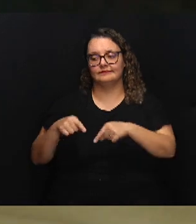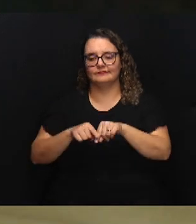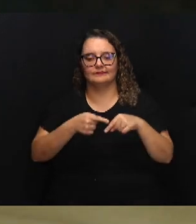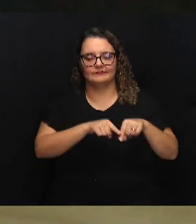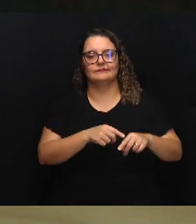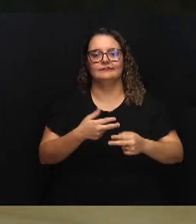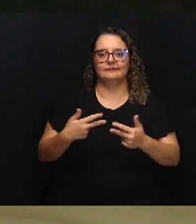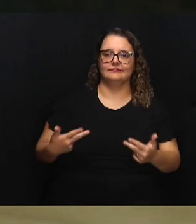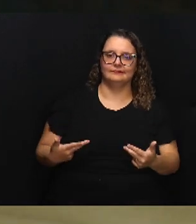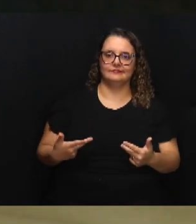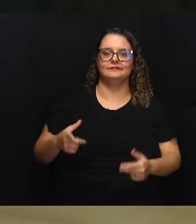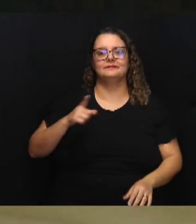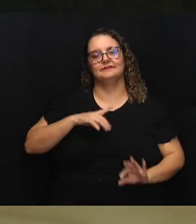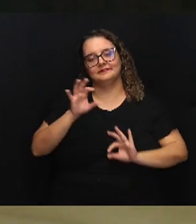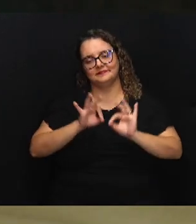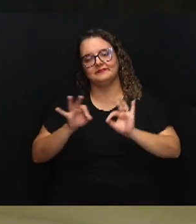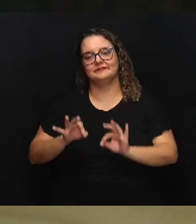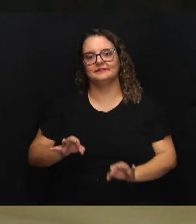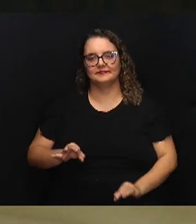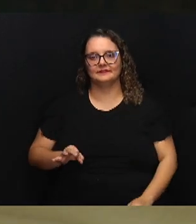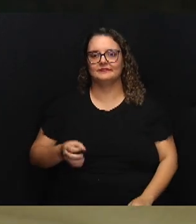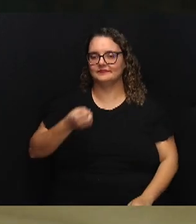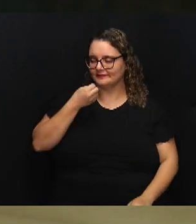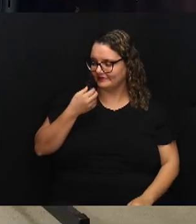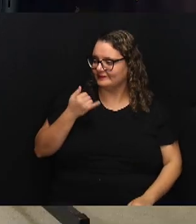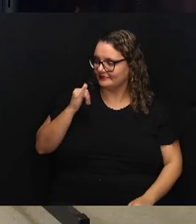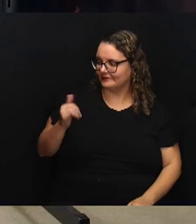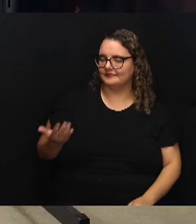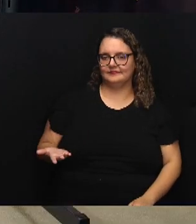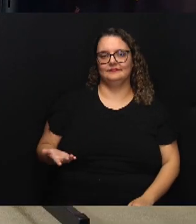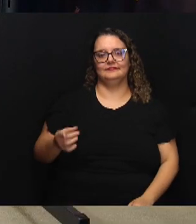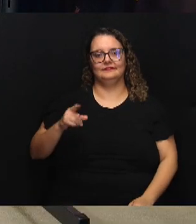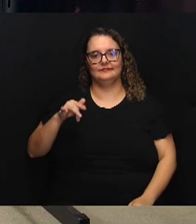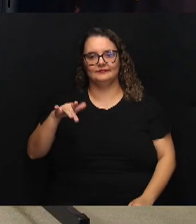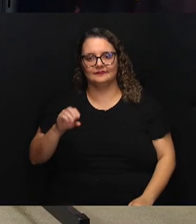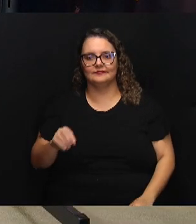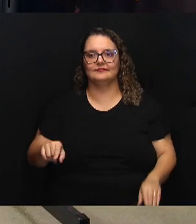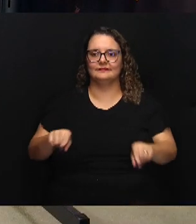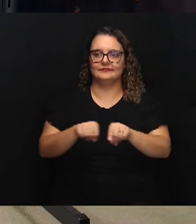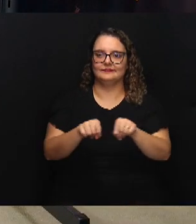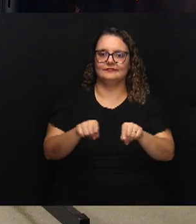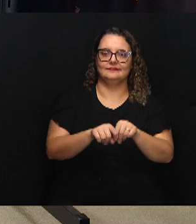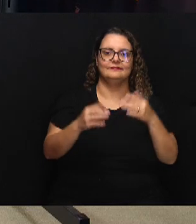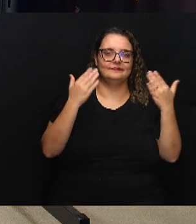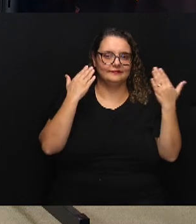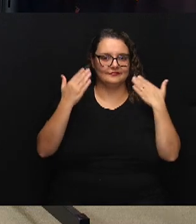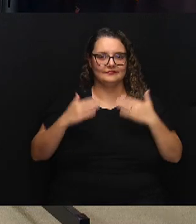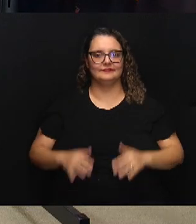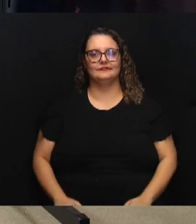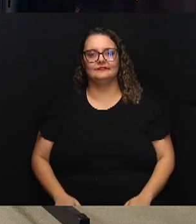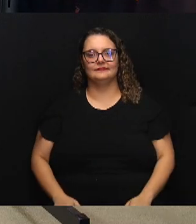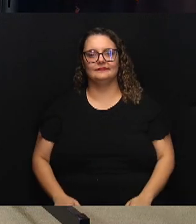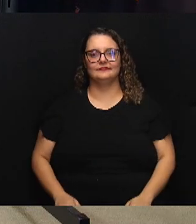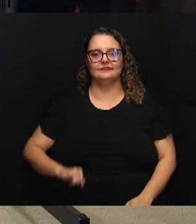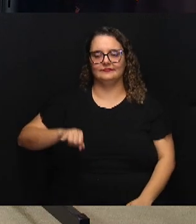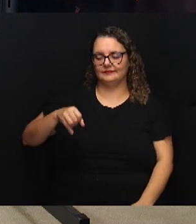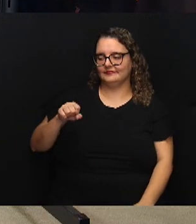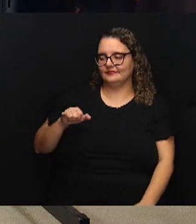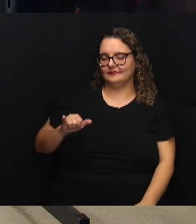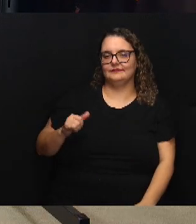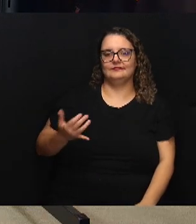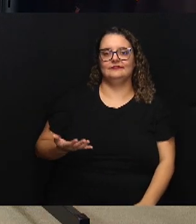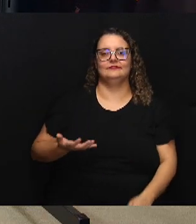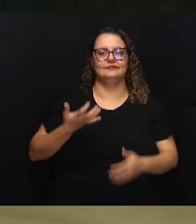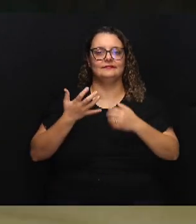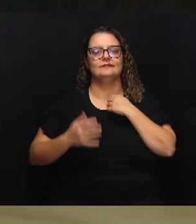coisas tendo um planejamento, que foi muito bem dito aqui, né, pelo Diego, também pela nossa psicóloga, a Josi. Eu gostaria